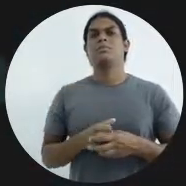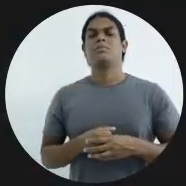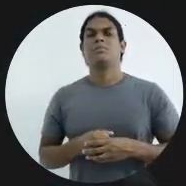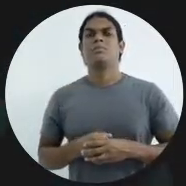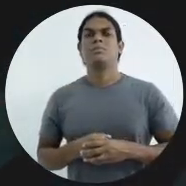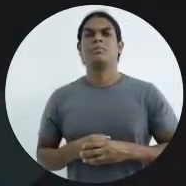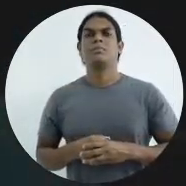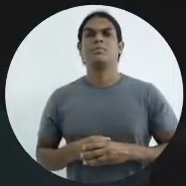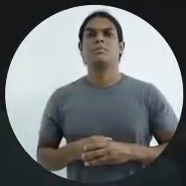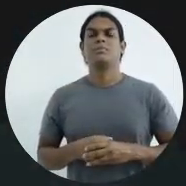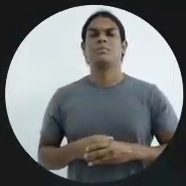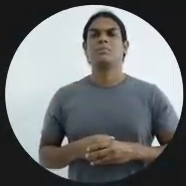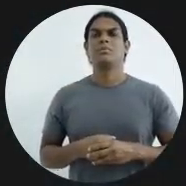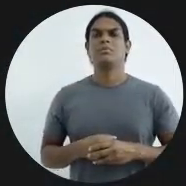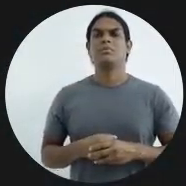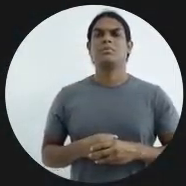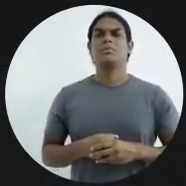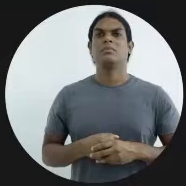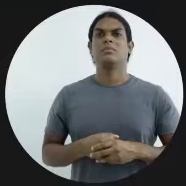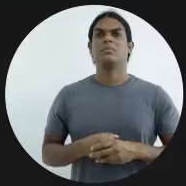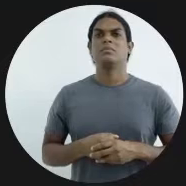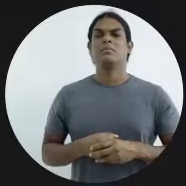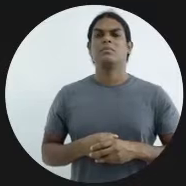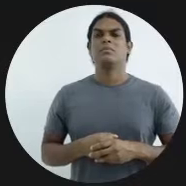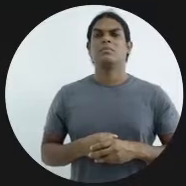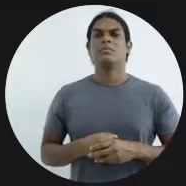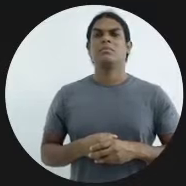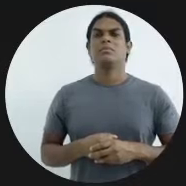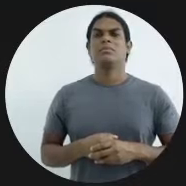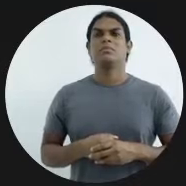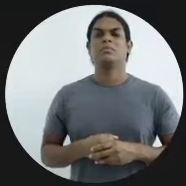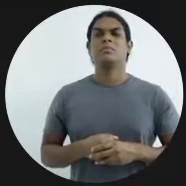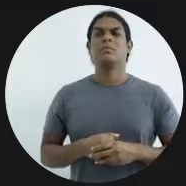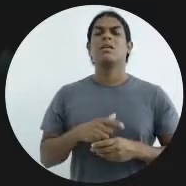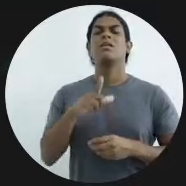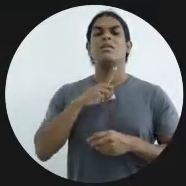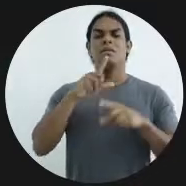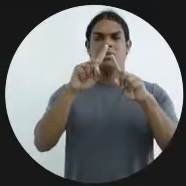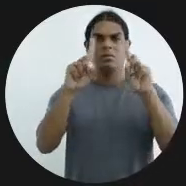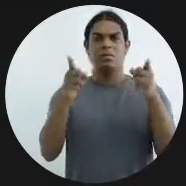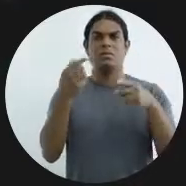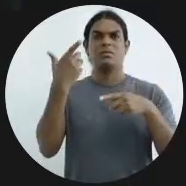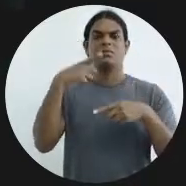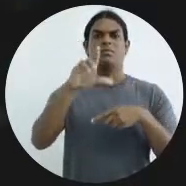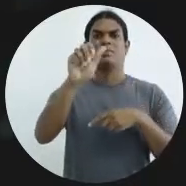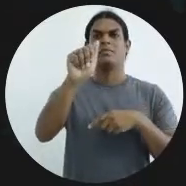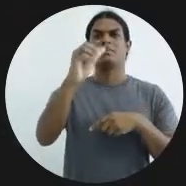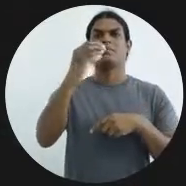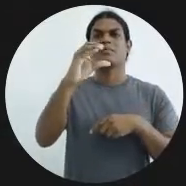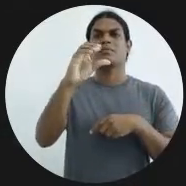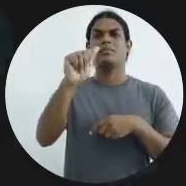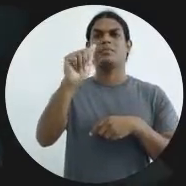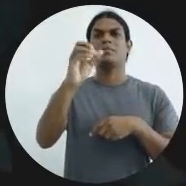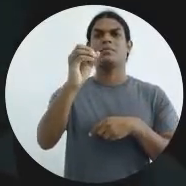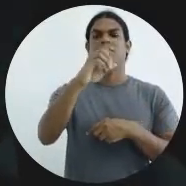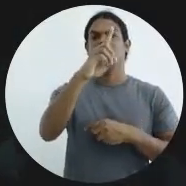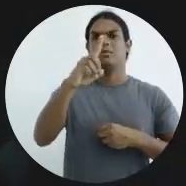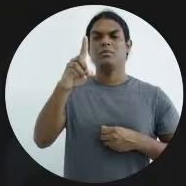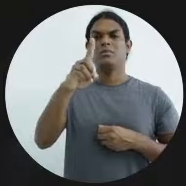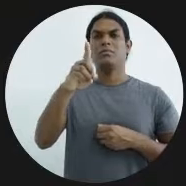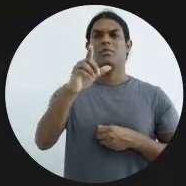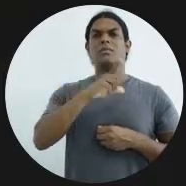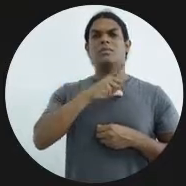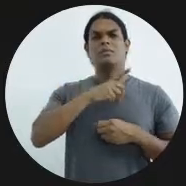para esse elemento, a gente vai executar uma ação. E aí a gente tem um parênteses de novo. Essa ação, a gente também vai ver